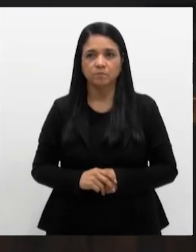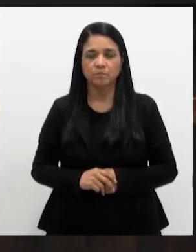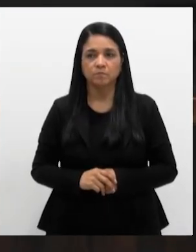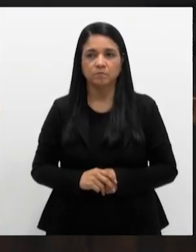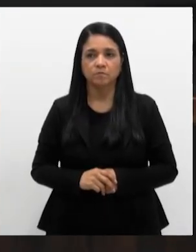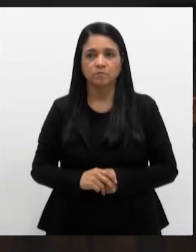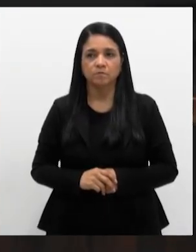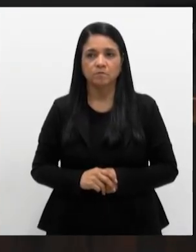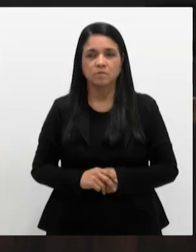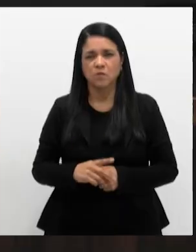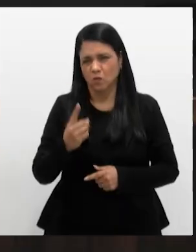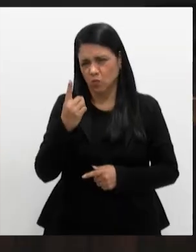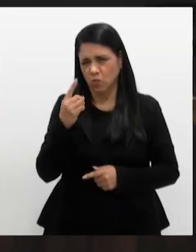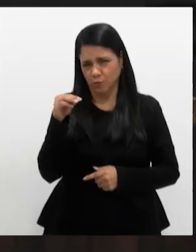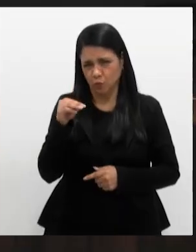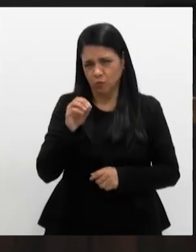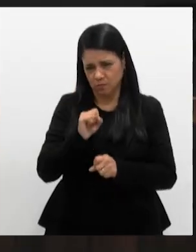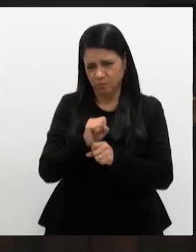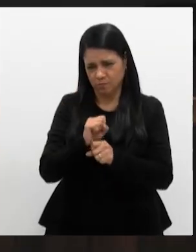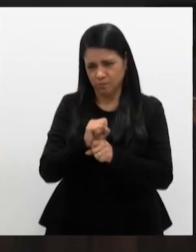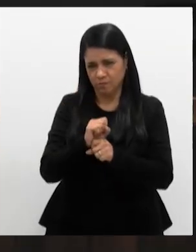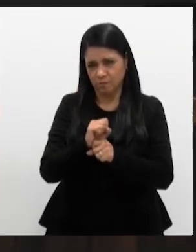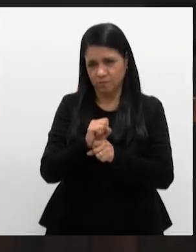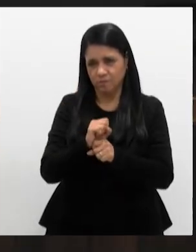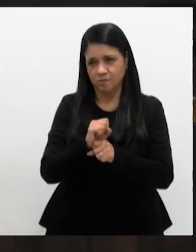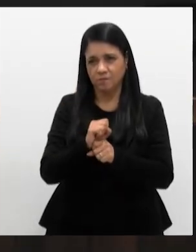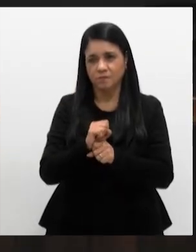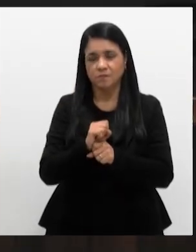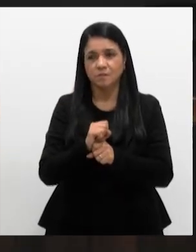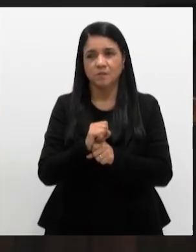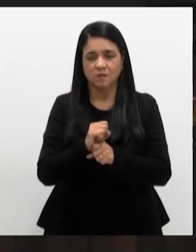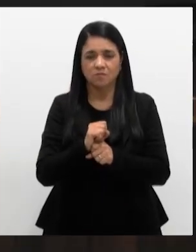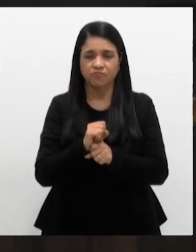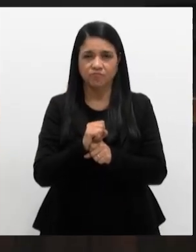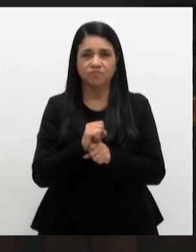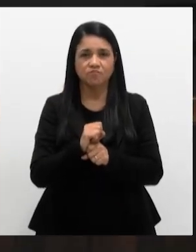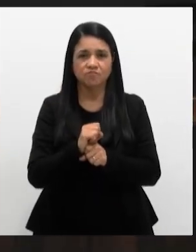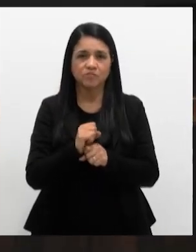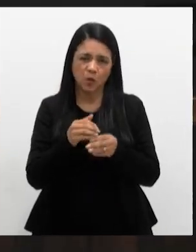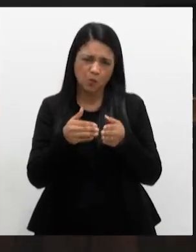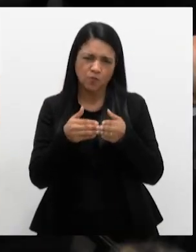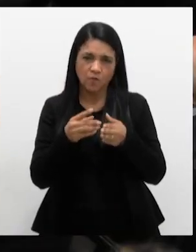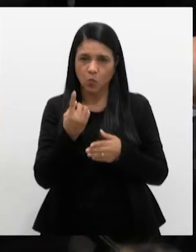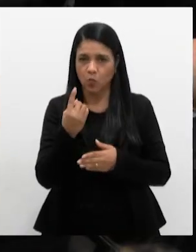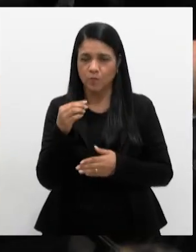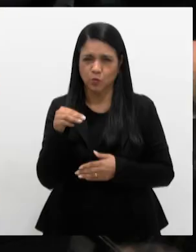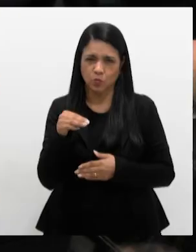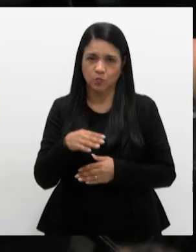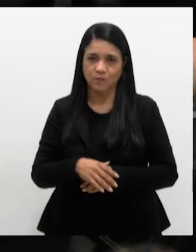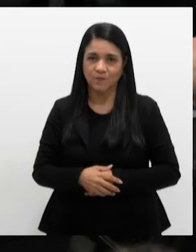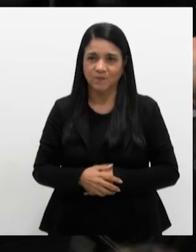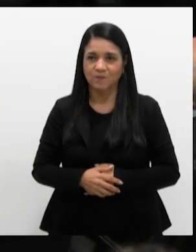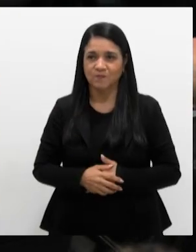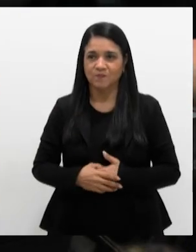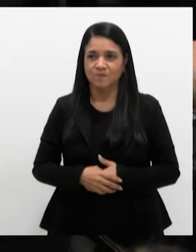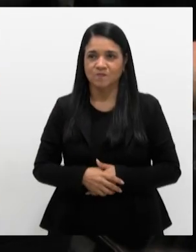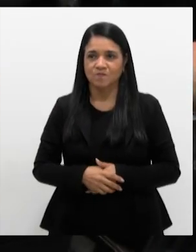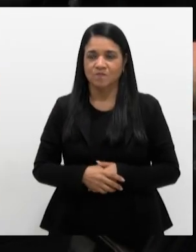Um minuto, por gentileza, Luiz, só para eu concluir a foto aqui. Por favor, todos os colegas, um segundo.